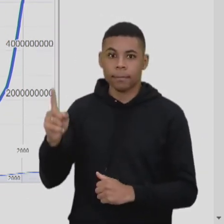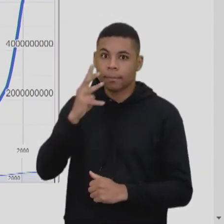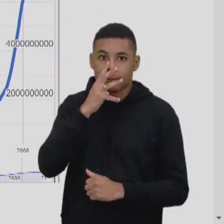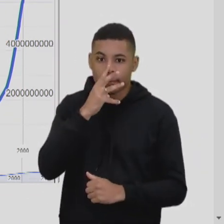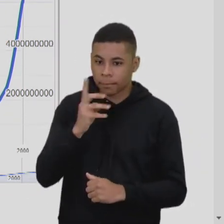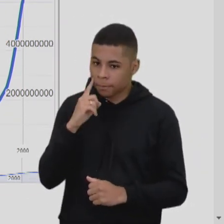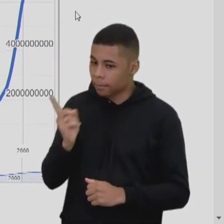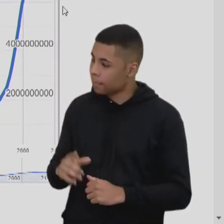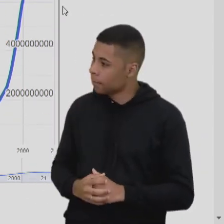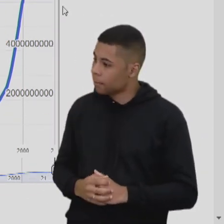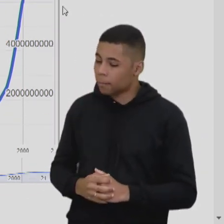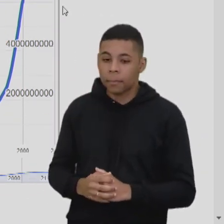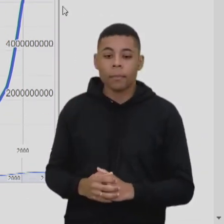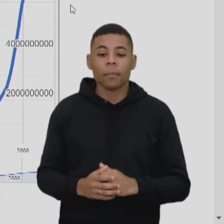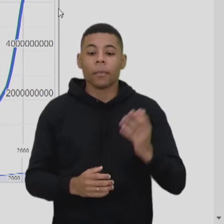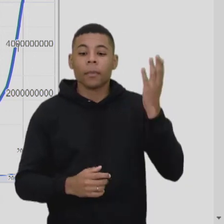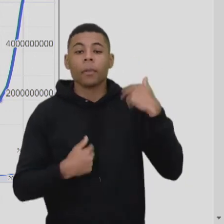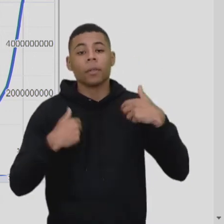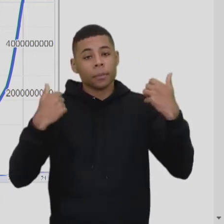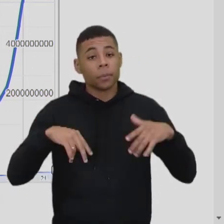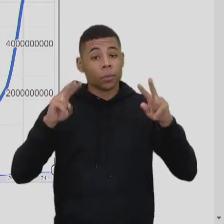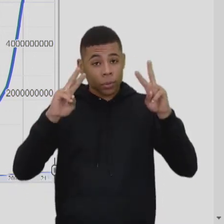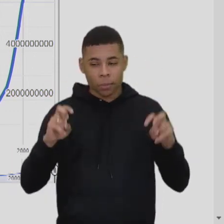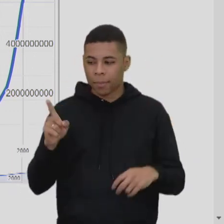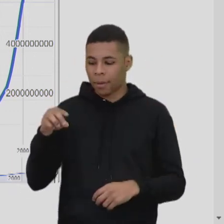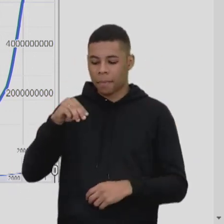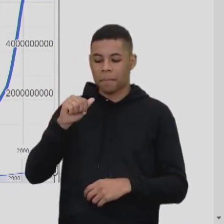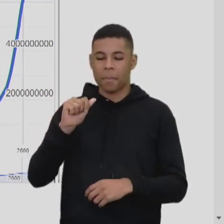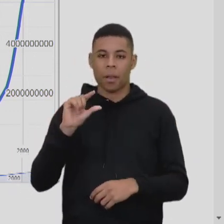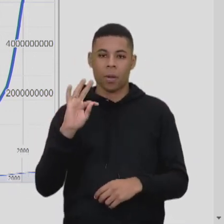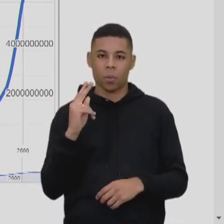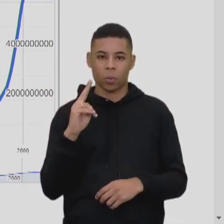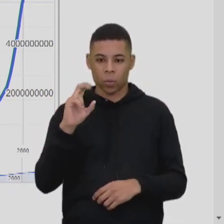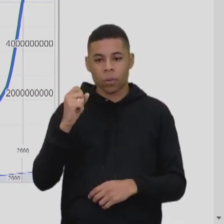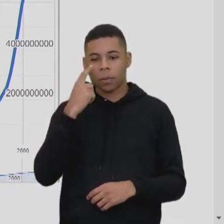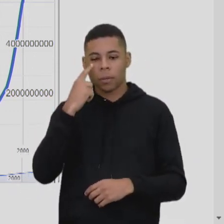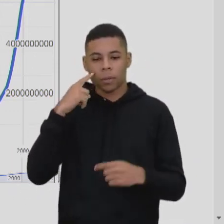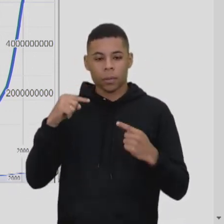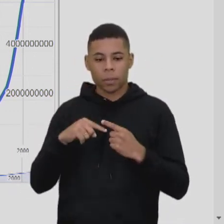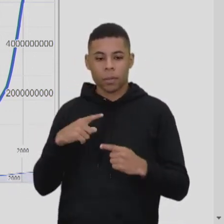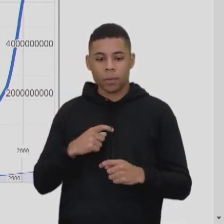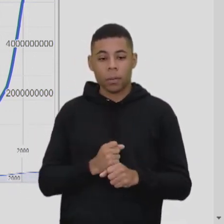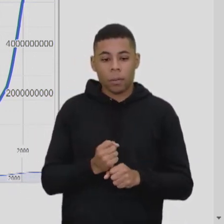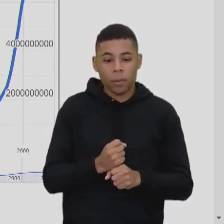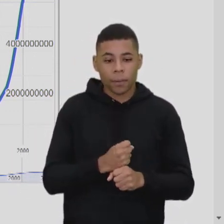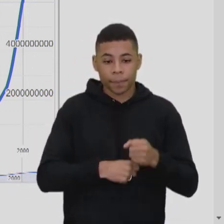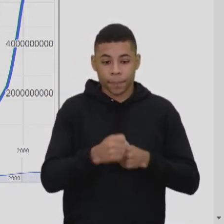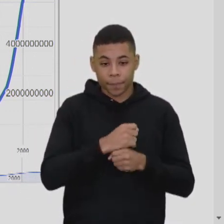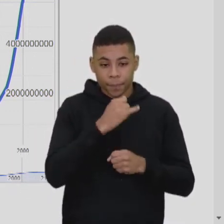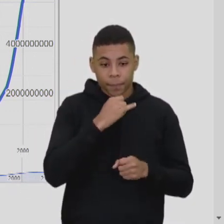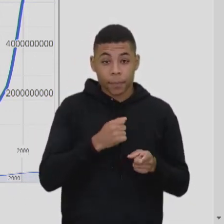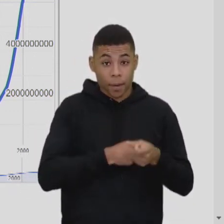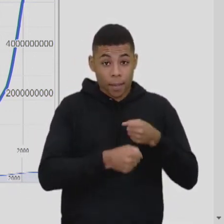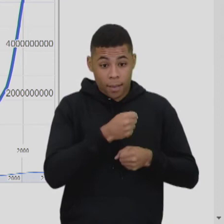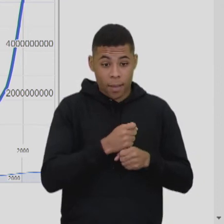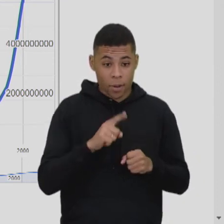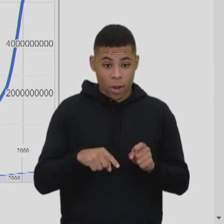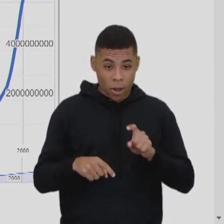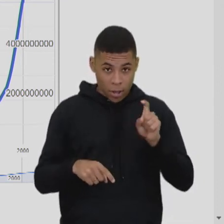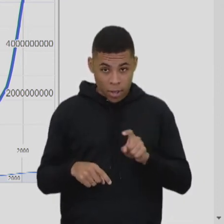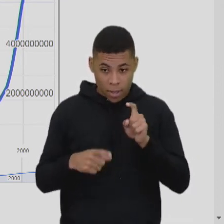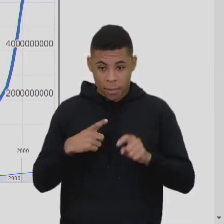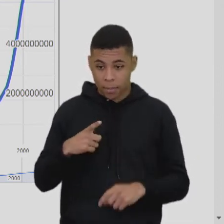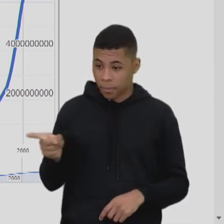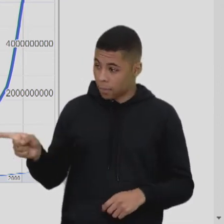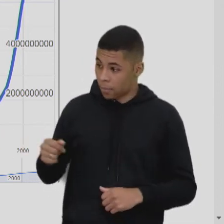ainda, né? Então, quando a gente fala sobre a teoria de Malthus, olha aqui, ó. Aqui são os anos, ó, onde está a setinha aqui que eu estou